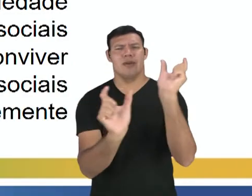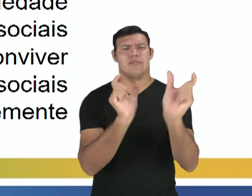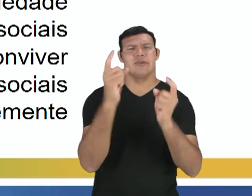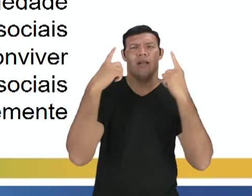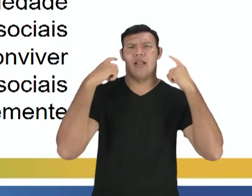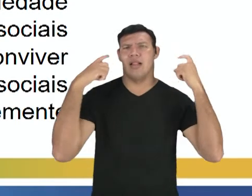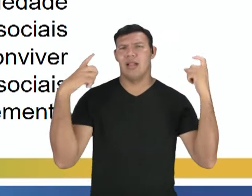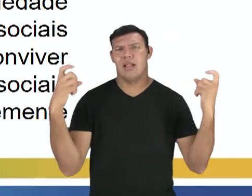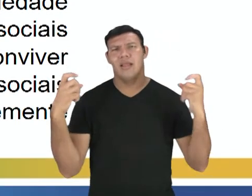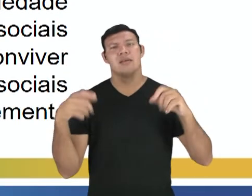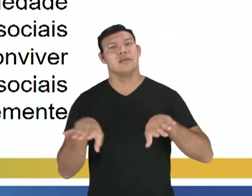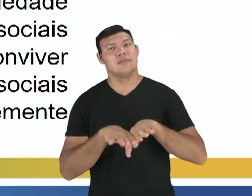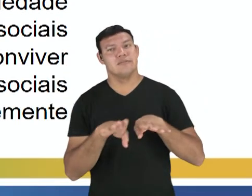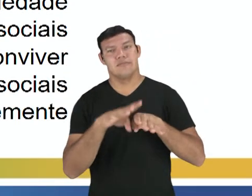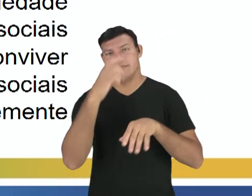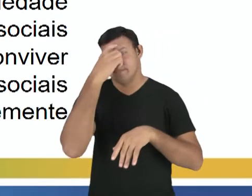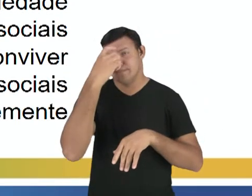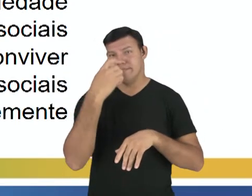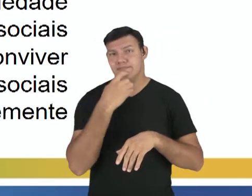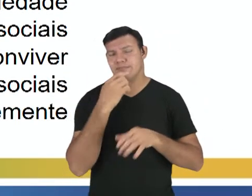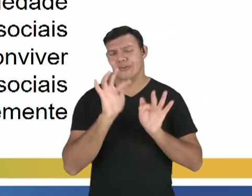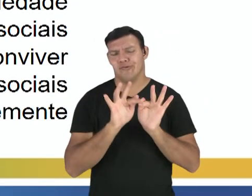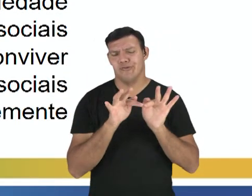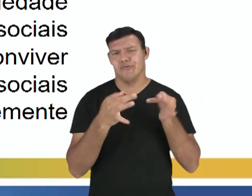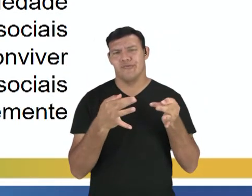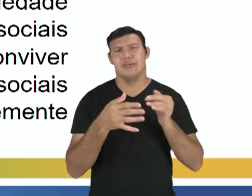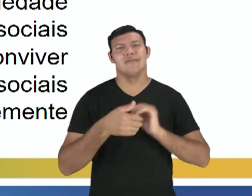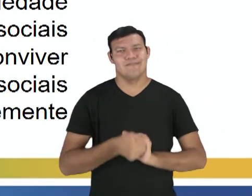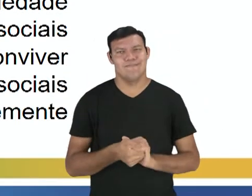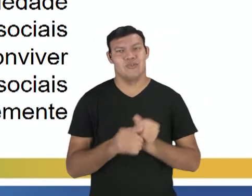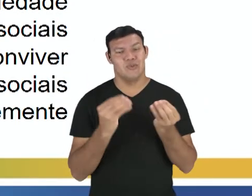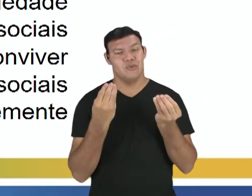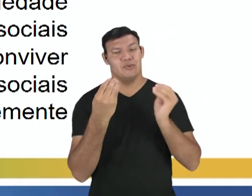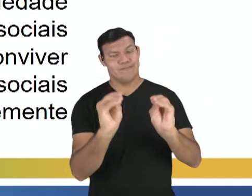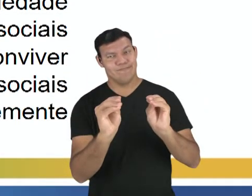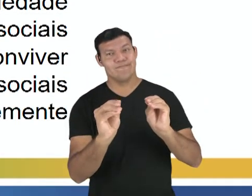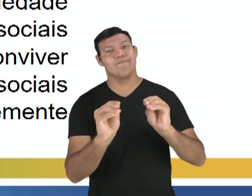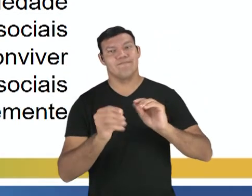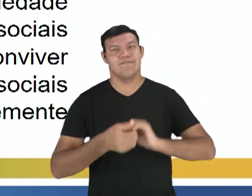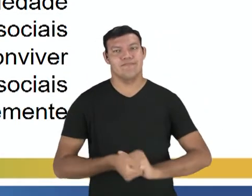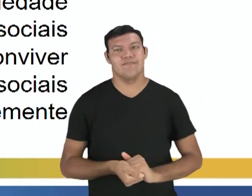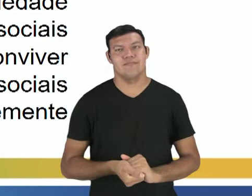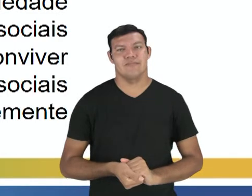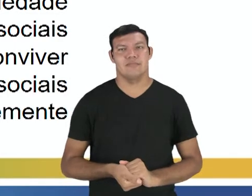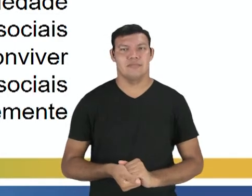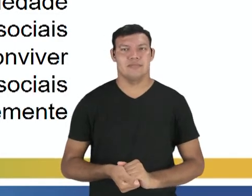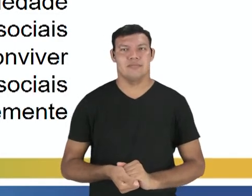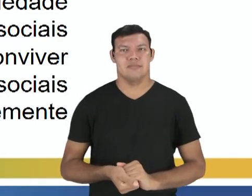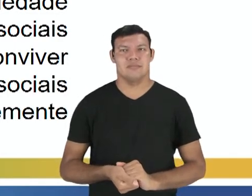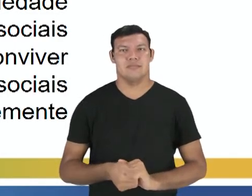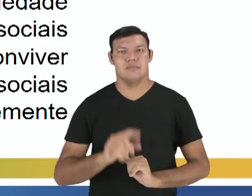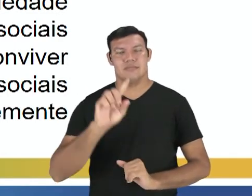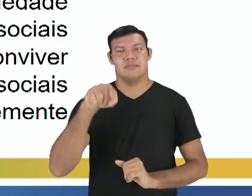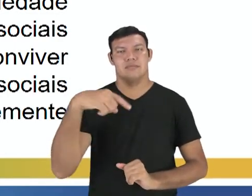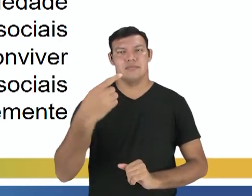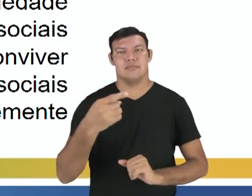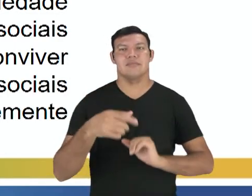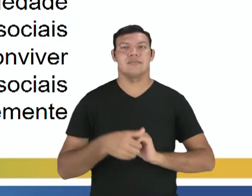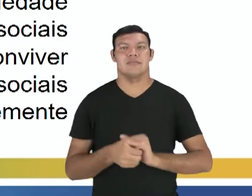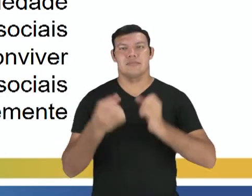não é verdade, galera? Olha, que simplicidade. Ela colocou aqui as cartas na mesa para você. E aí depois ela